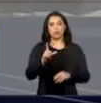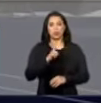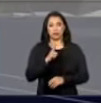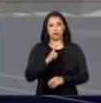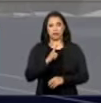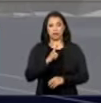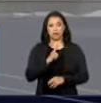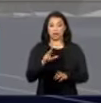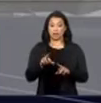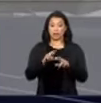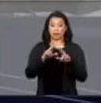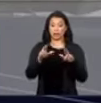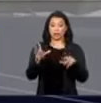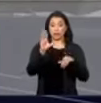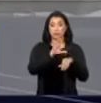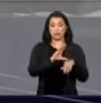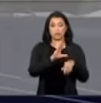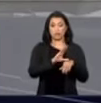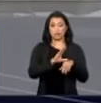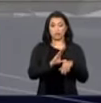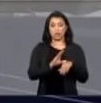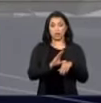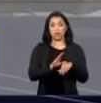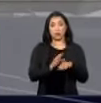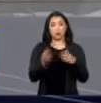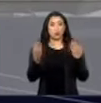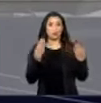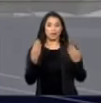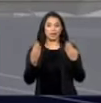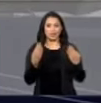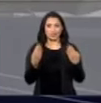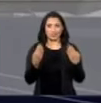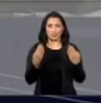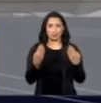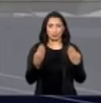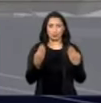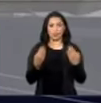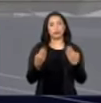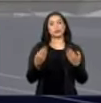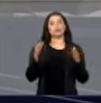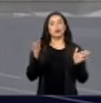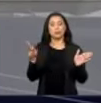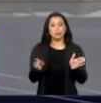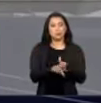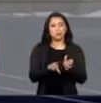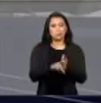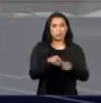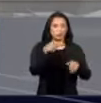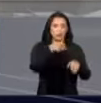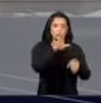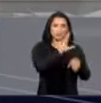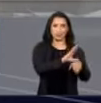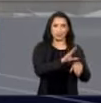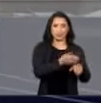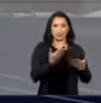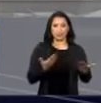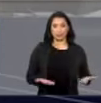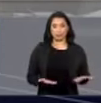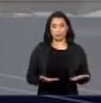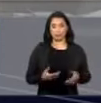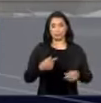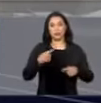contrária à Constituição e o paradigma que é a própria Constituição. Não tecemos considerações de ordem política, menos ainda